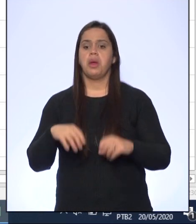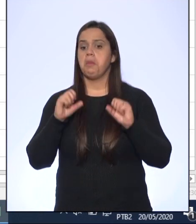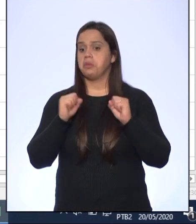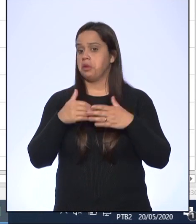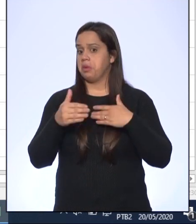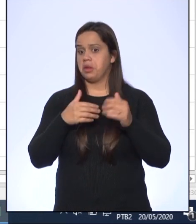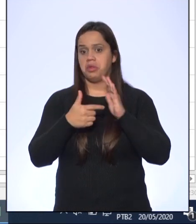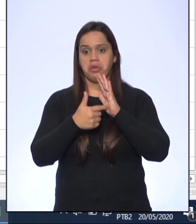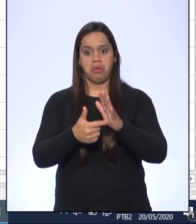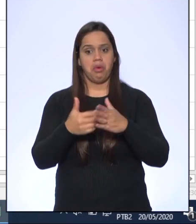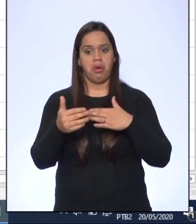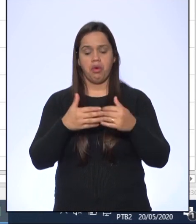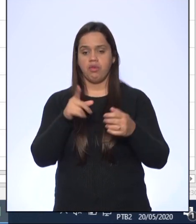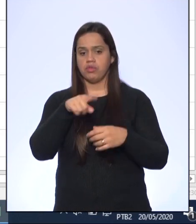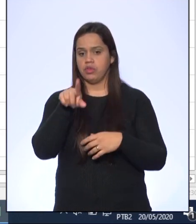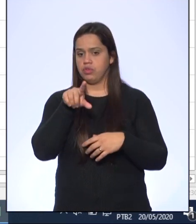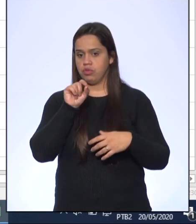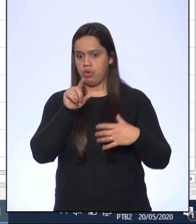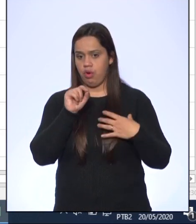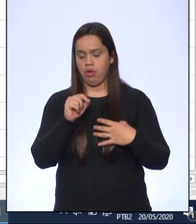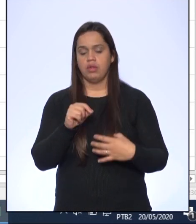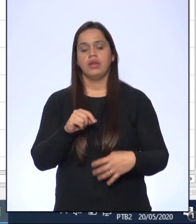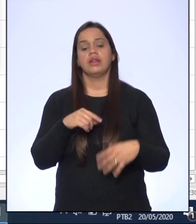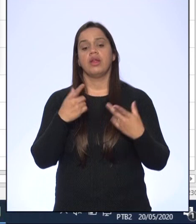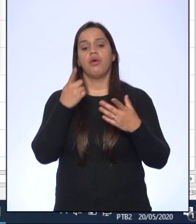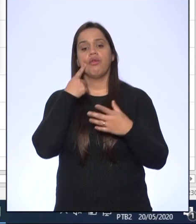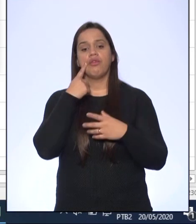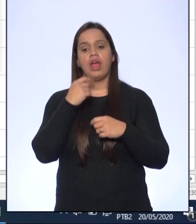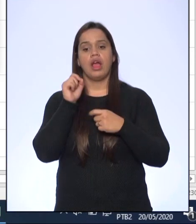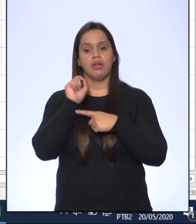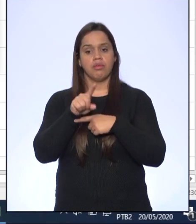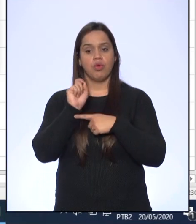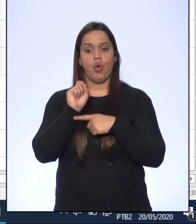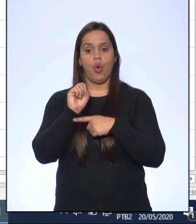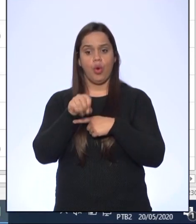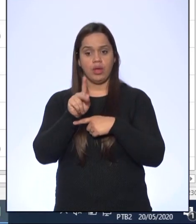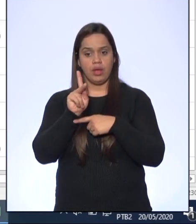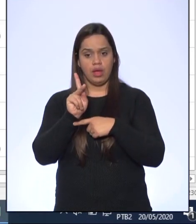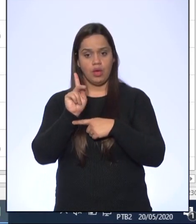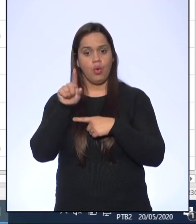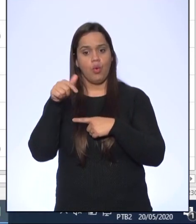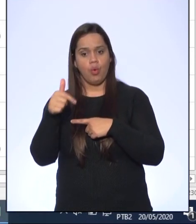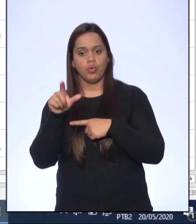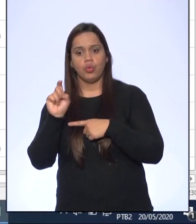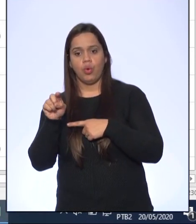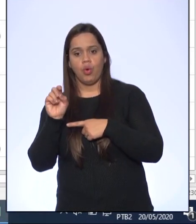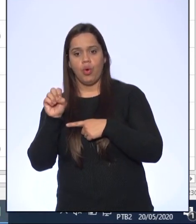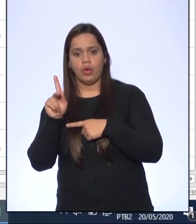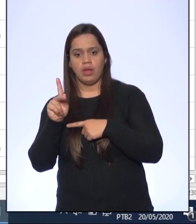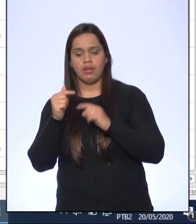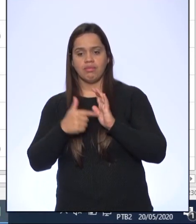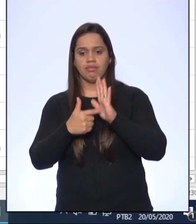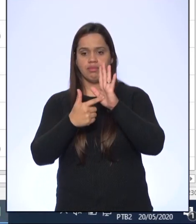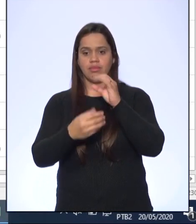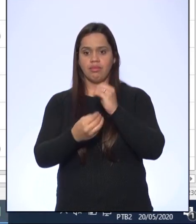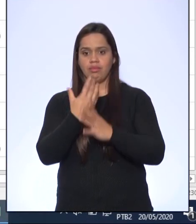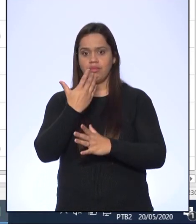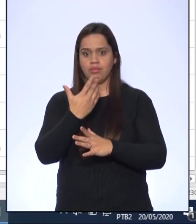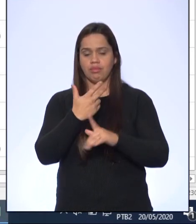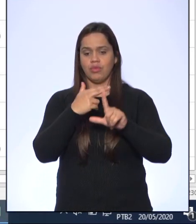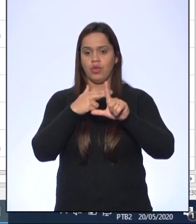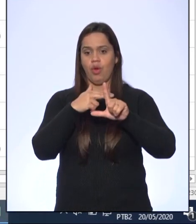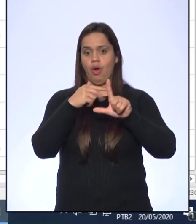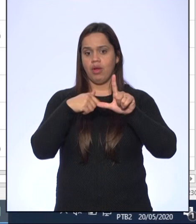qualquer cor aqui, vocês poderiam escolher qualquer cor. Então, aí eu dou um OK, outro OK, construir um gráfico. Putz, olha que